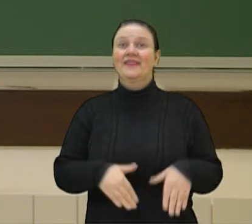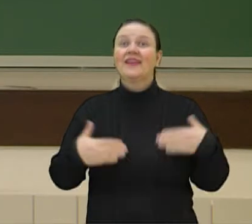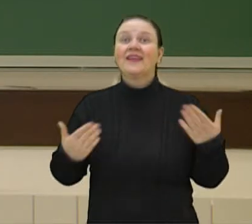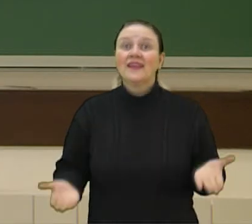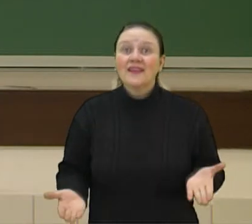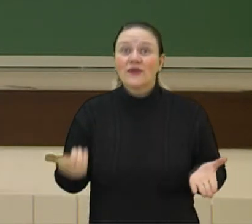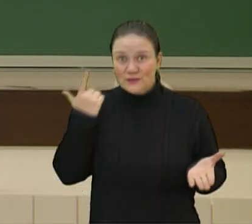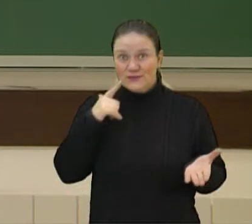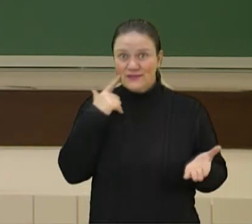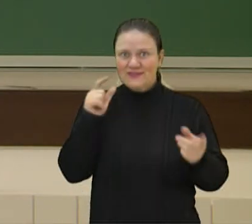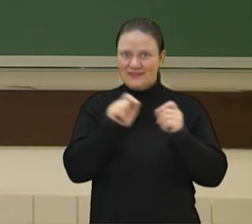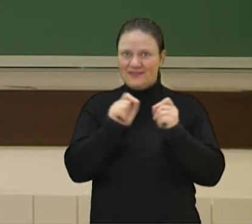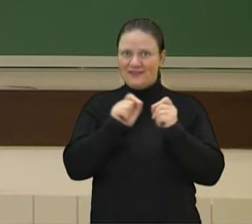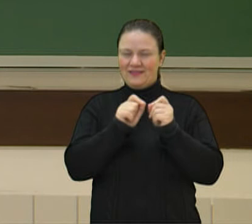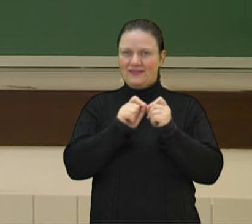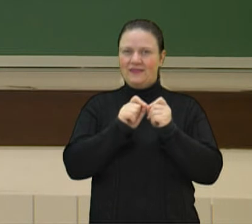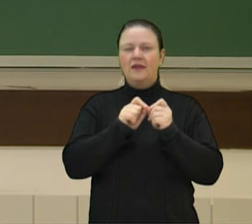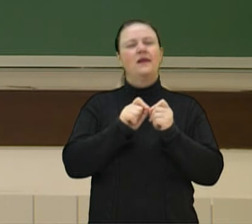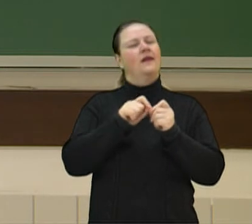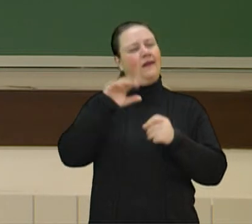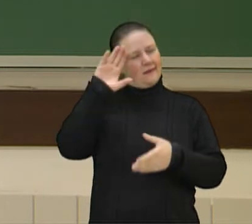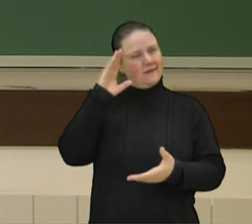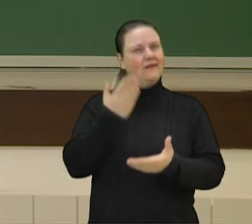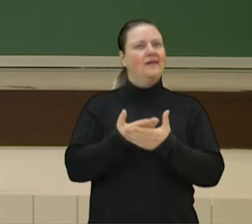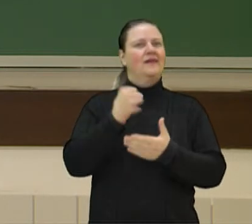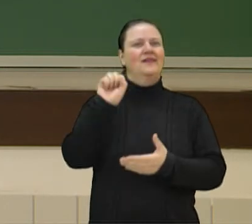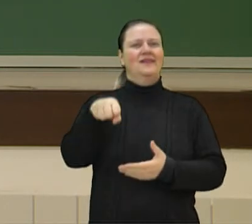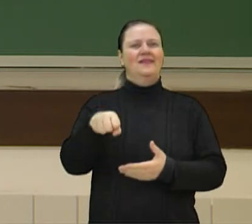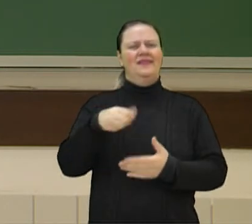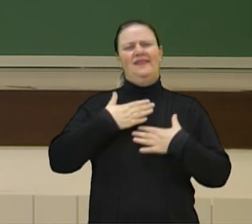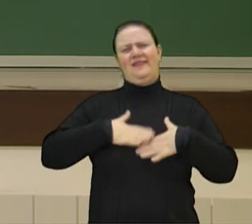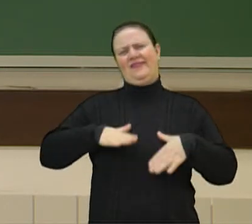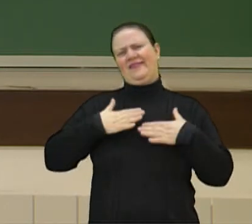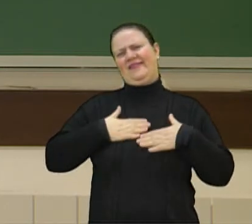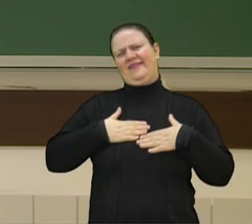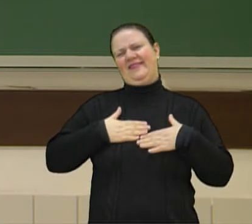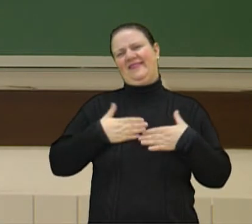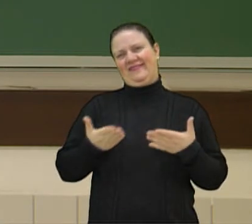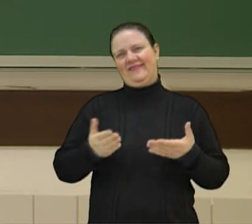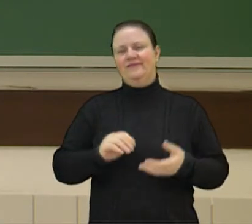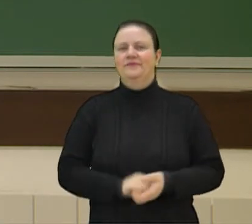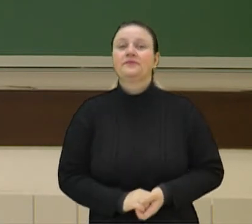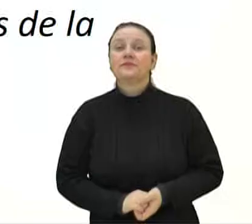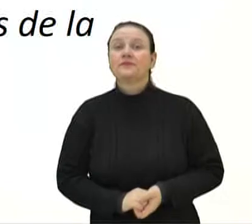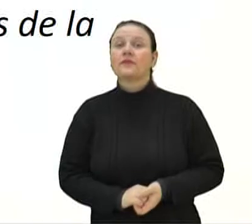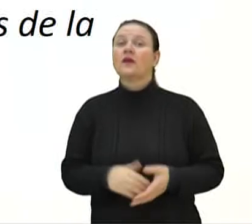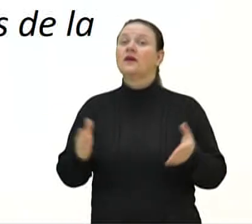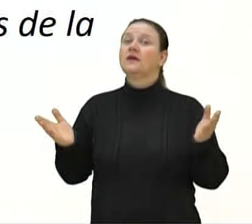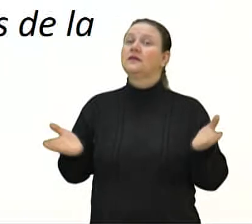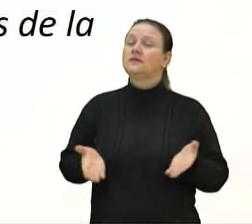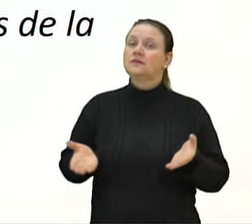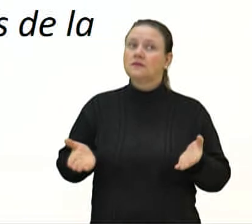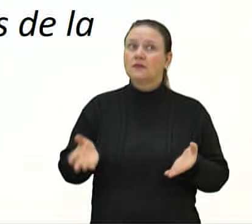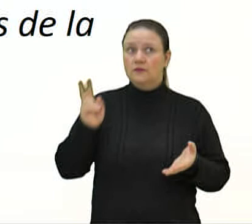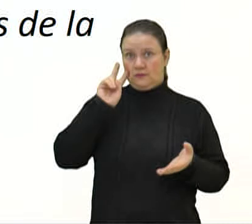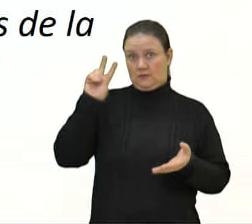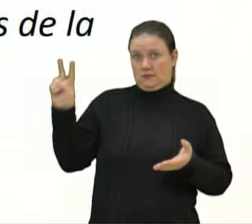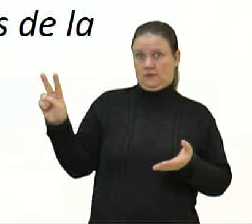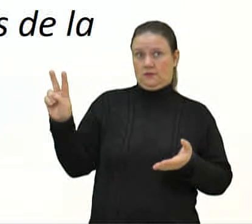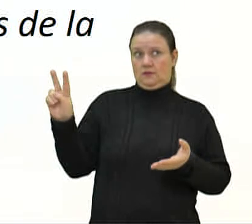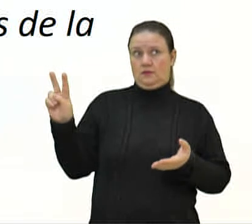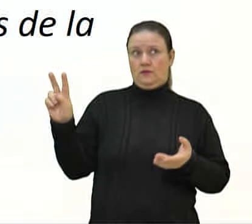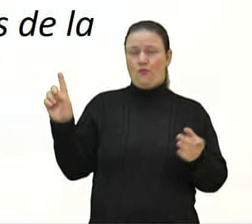E aí, pessoal, conseguiram? Eu creio que sim, né? É muito tranquilo. Bueno, então, não